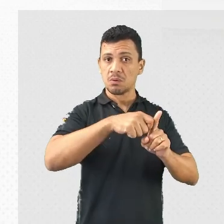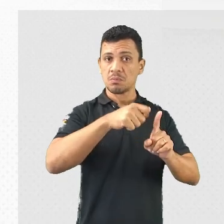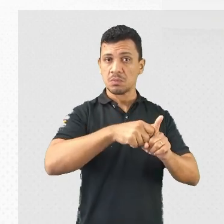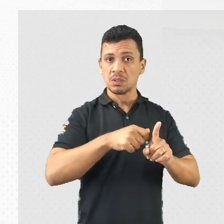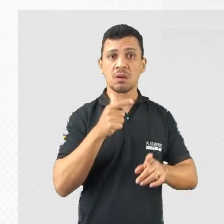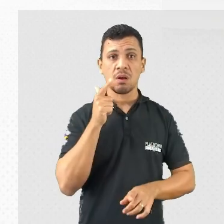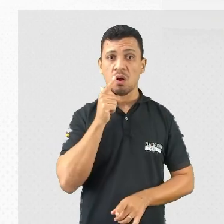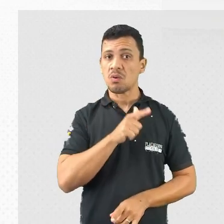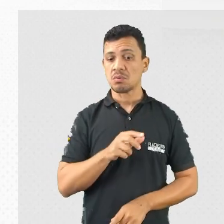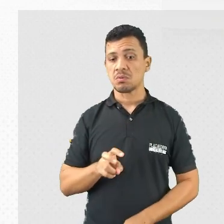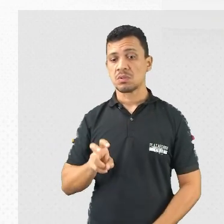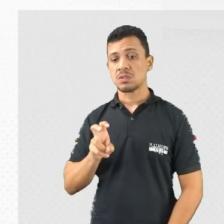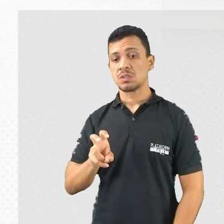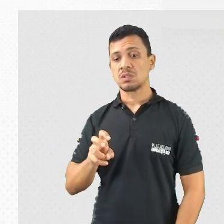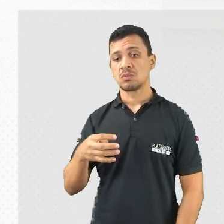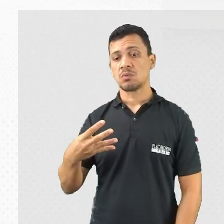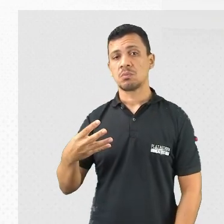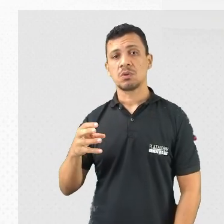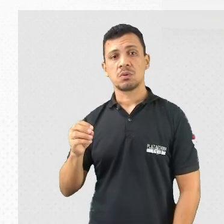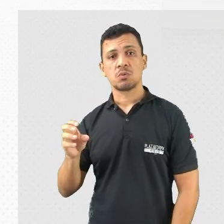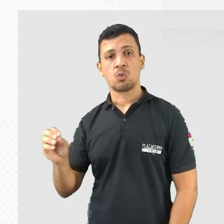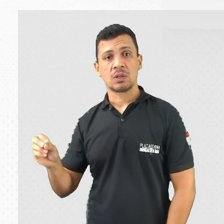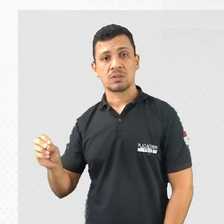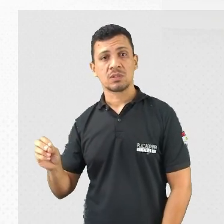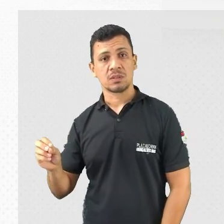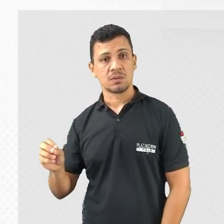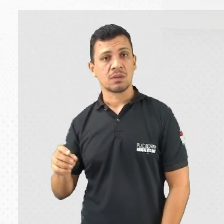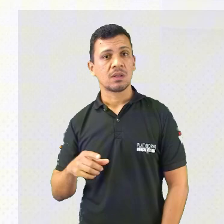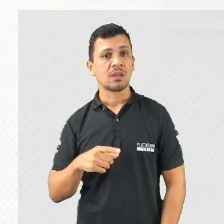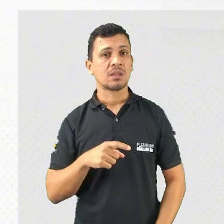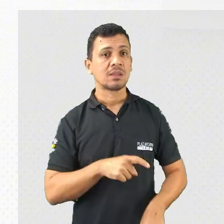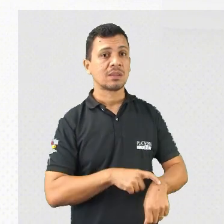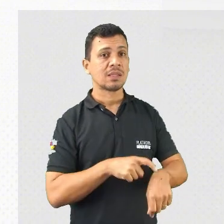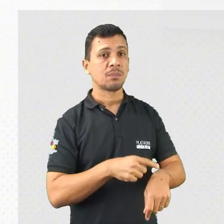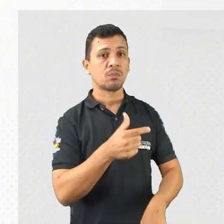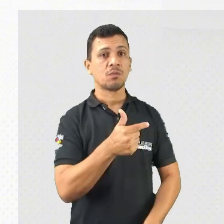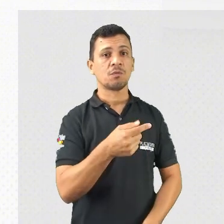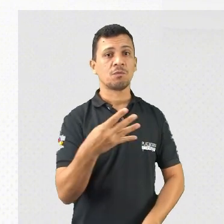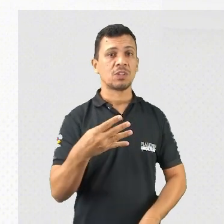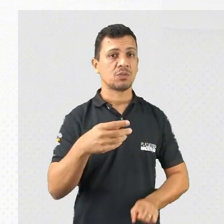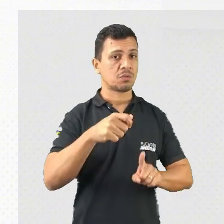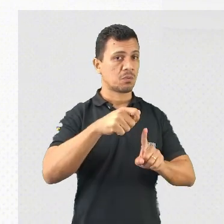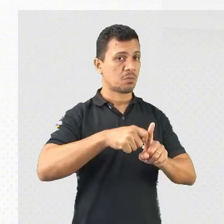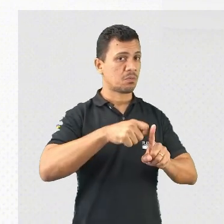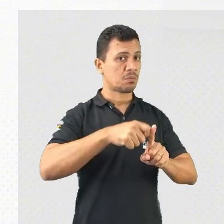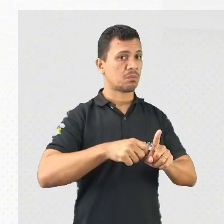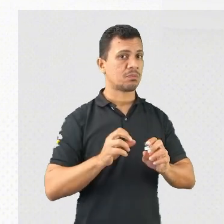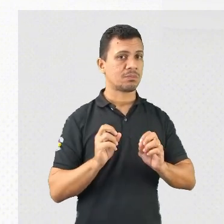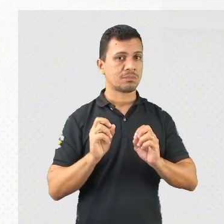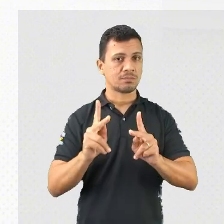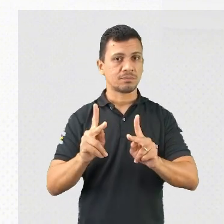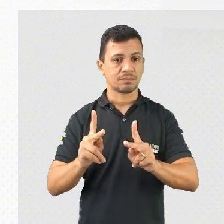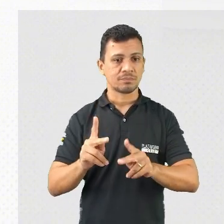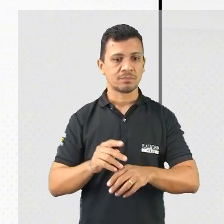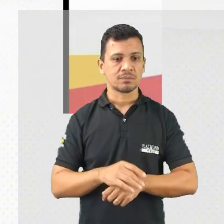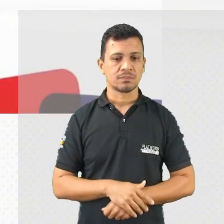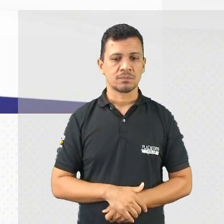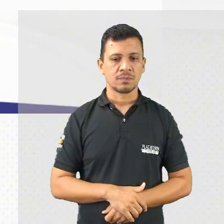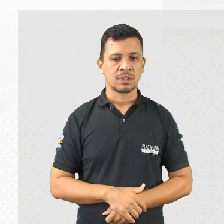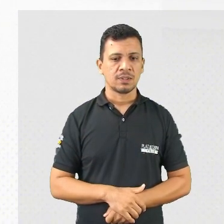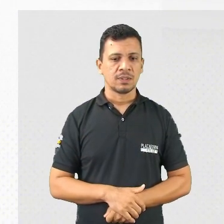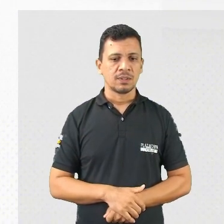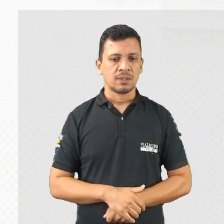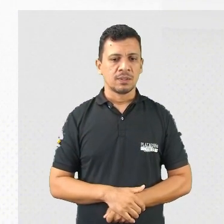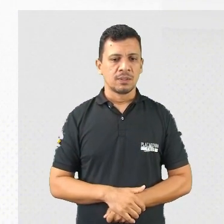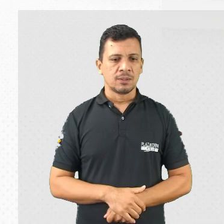R$5.400 nesses 24 meses de aplicação. Beleza? Tranquilo?